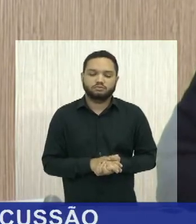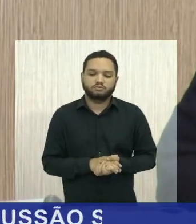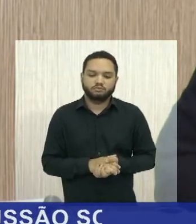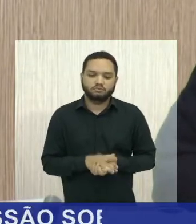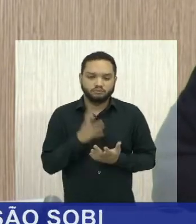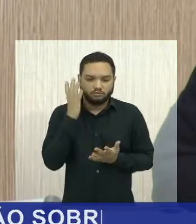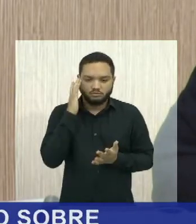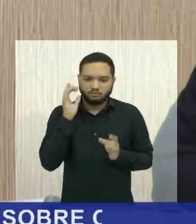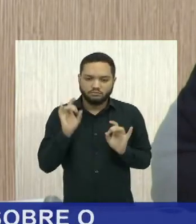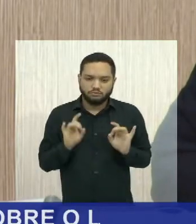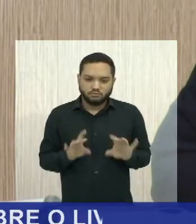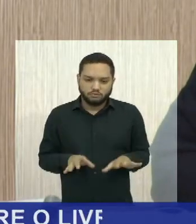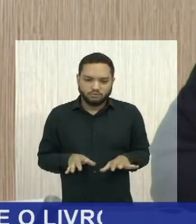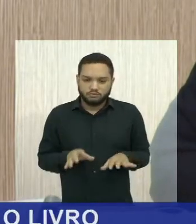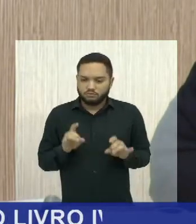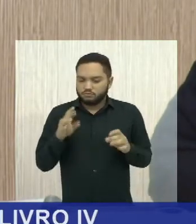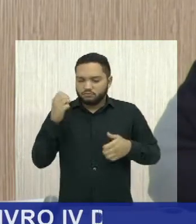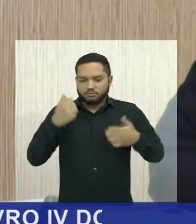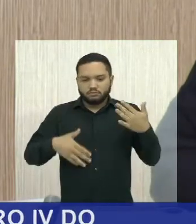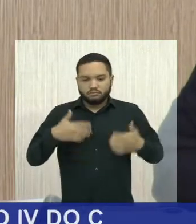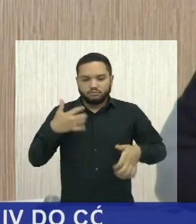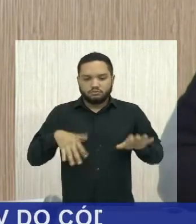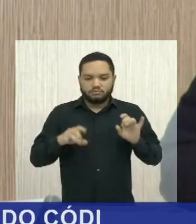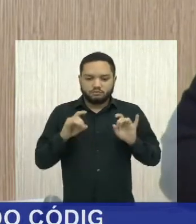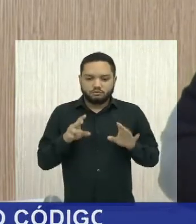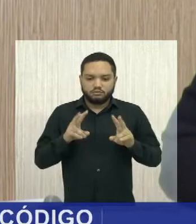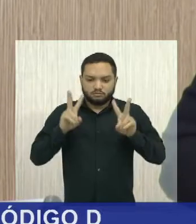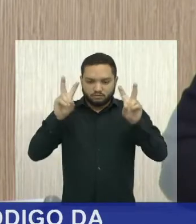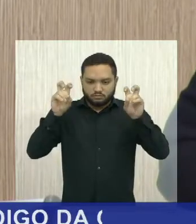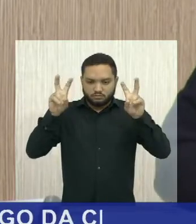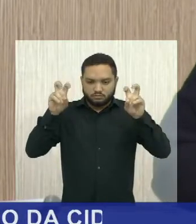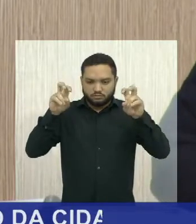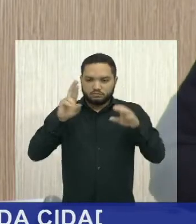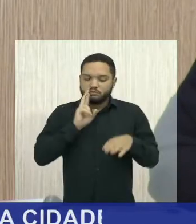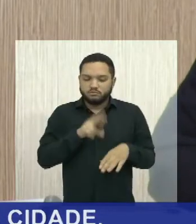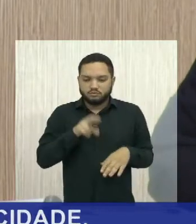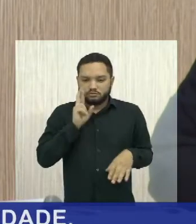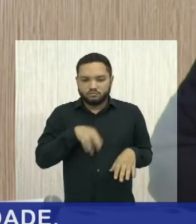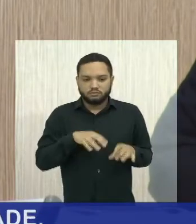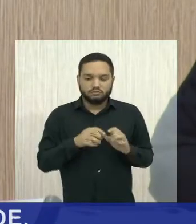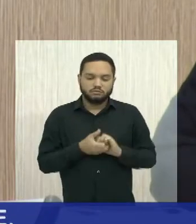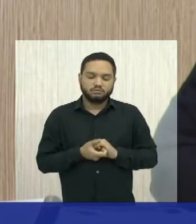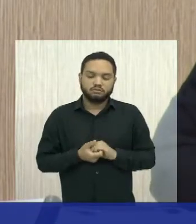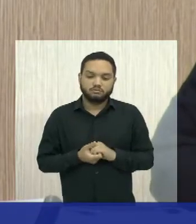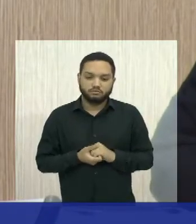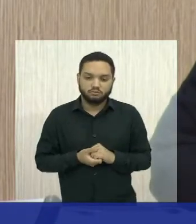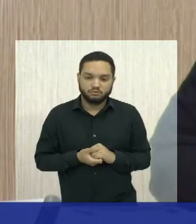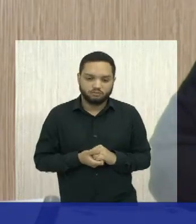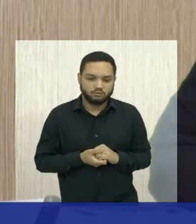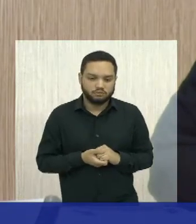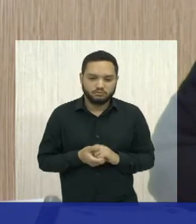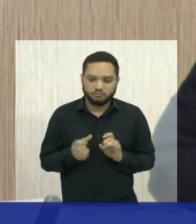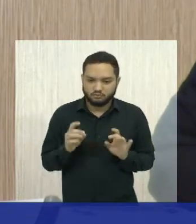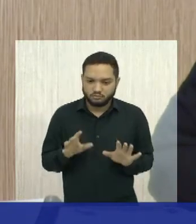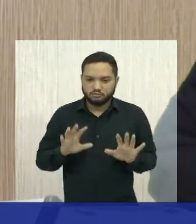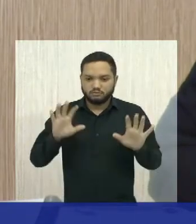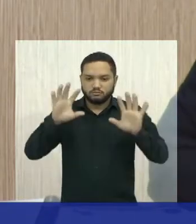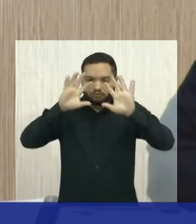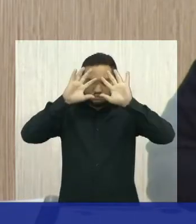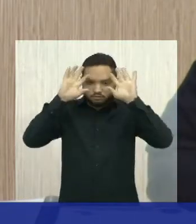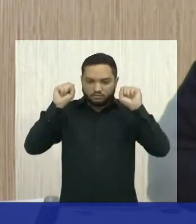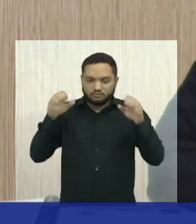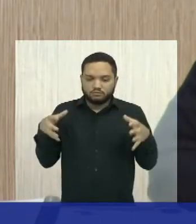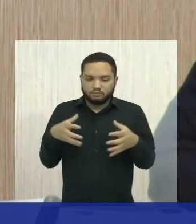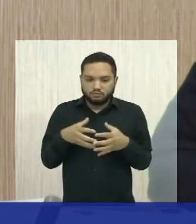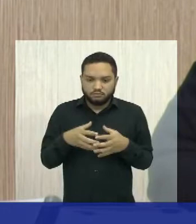Basicamente, é isso que eu queria colocar em relação às respostas. Acho que era a comissão, a